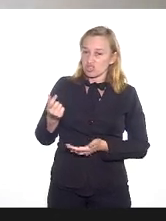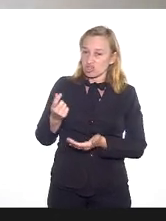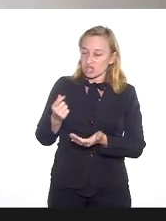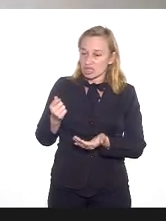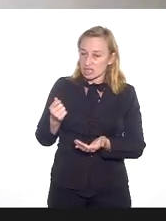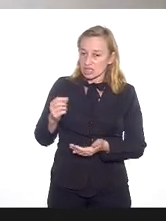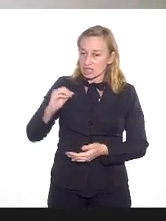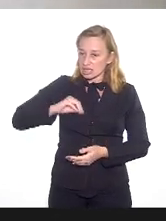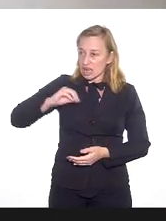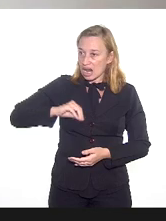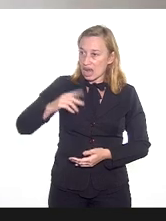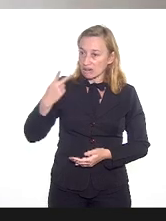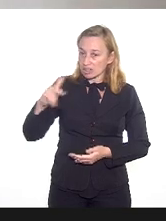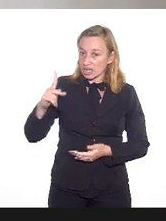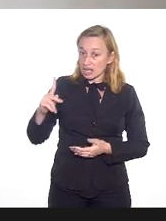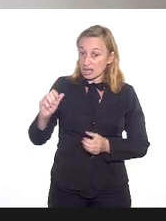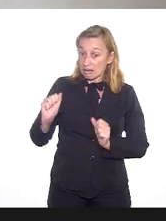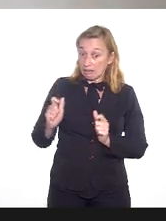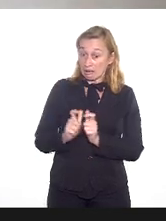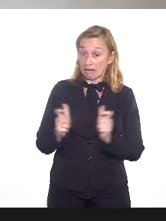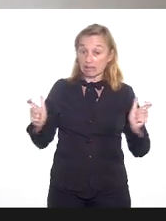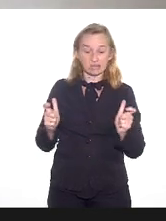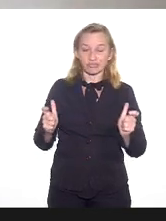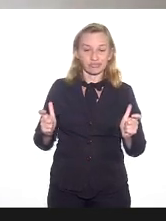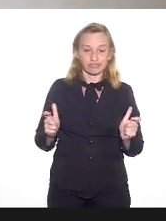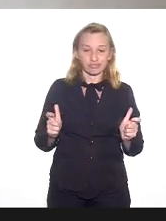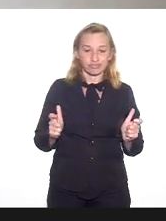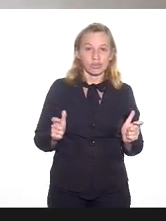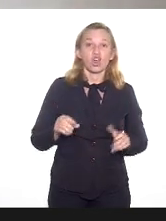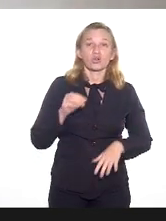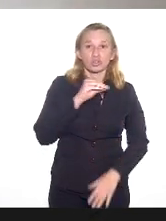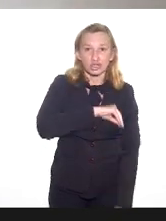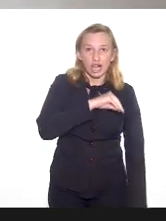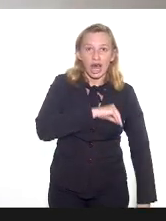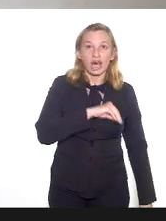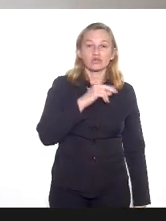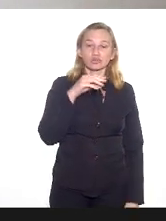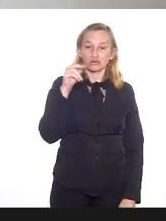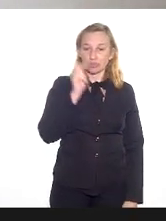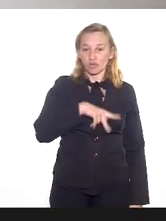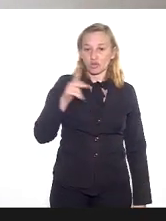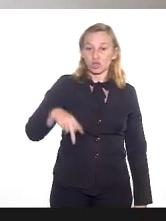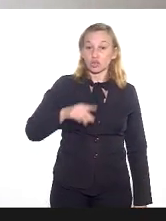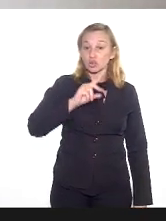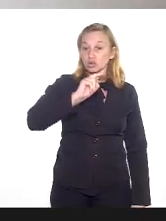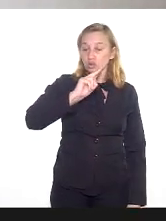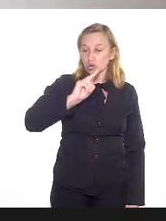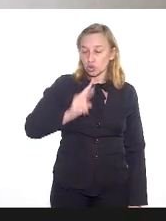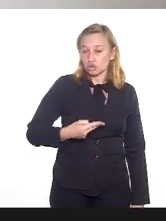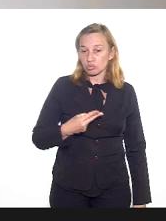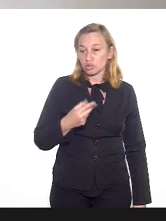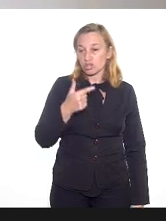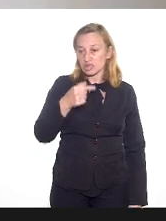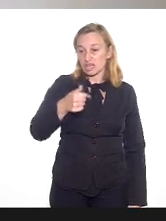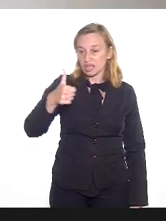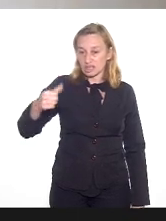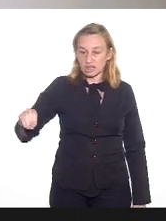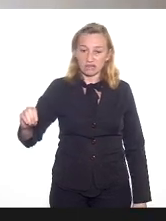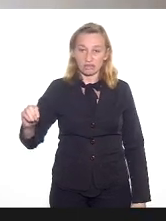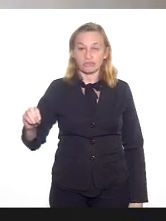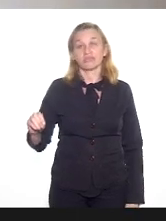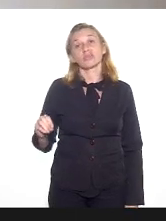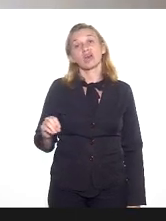A média salarial de um professor continua sendo R$ 2.700, que é a categoria mais numerosa que existe nesse